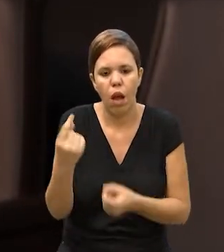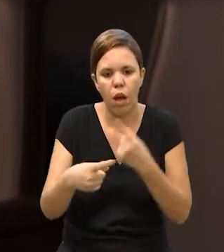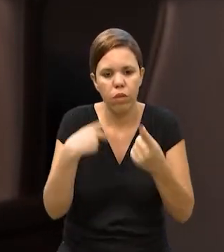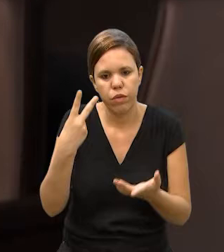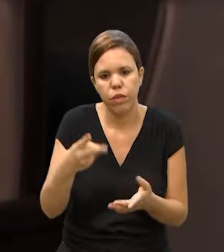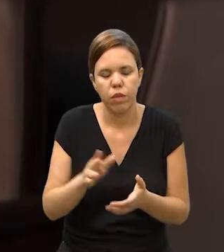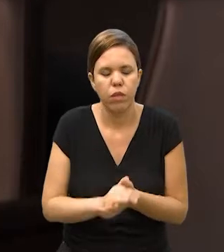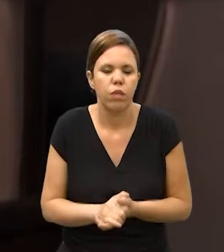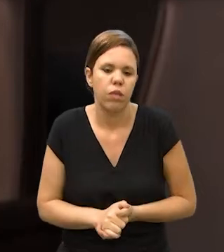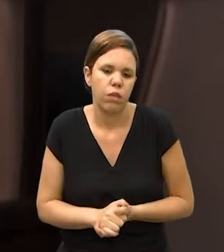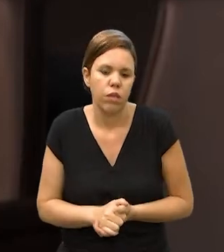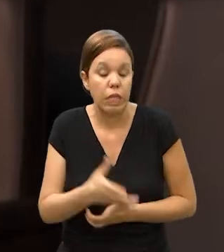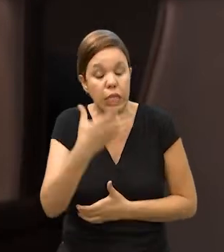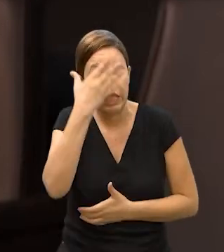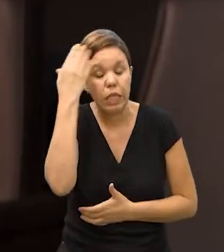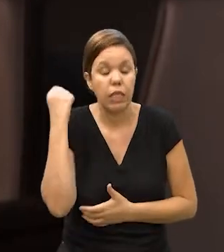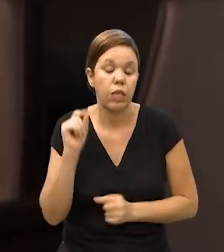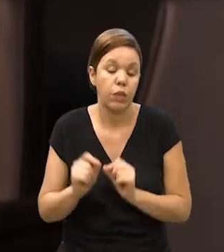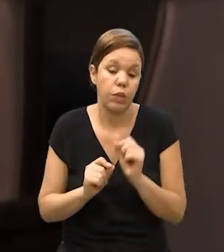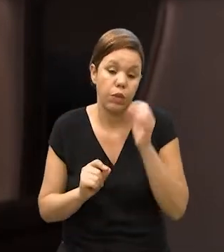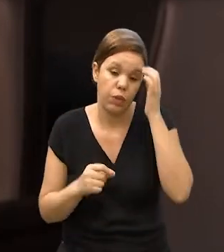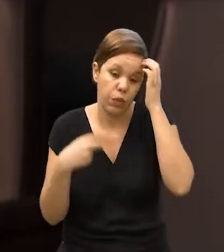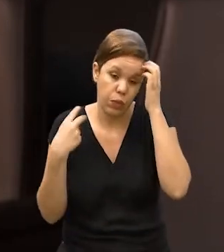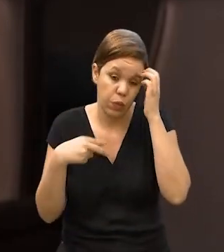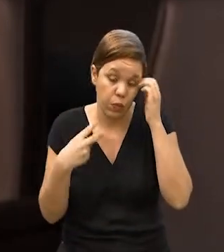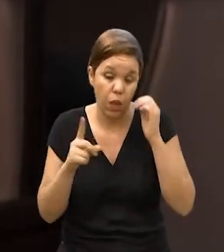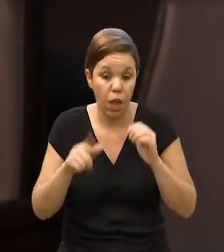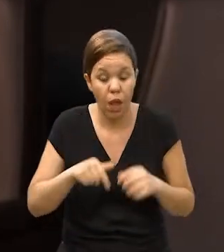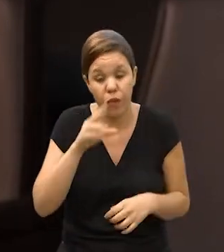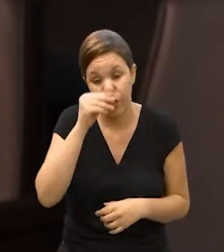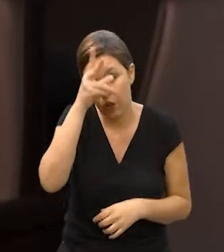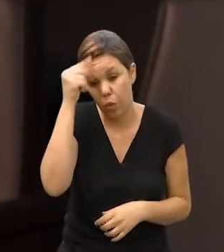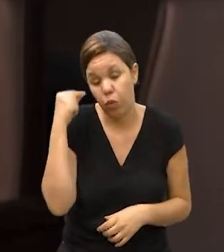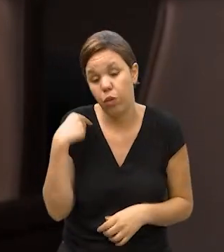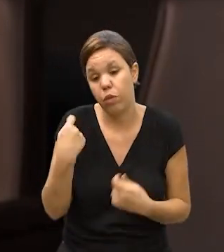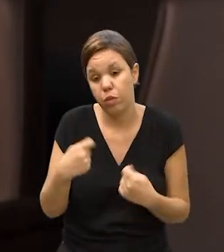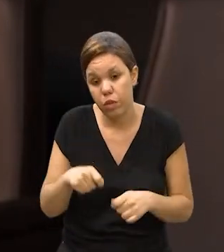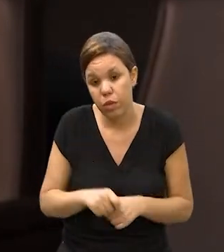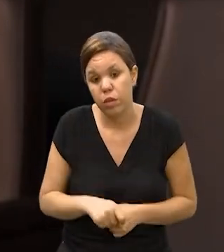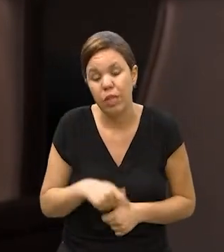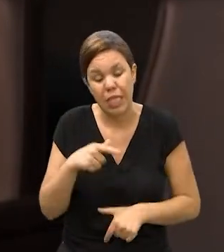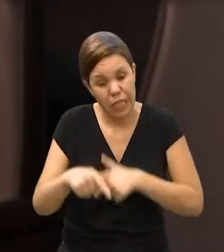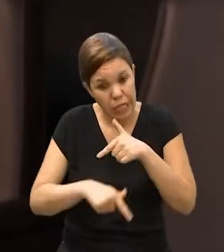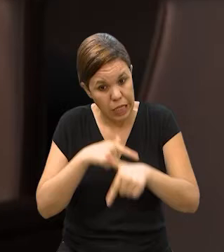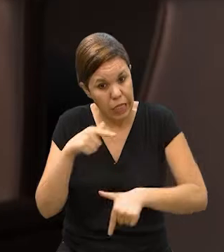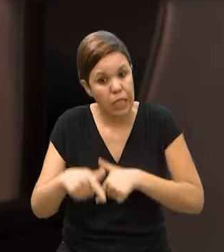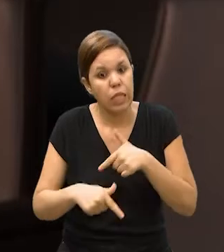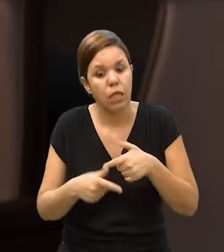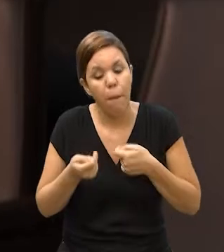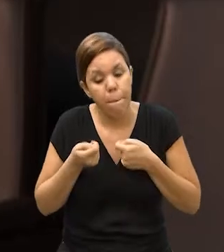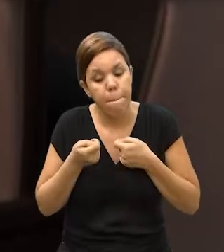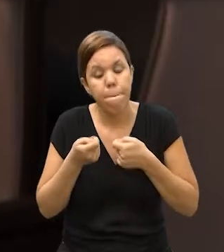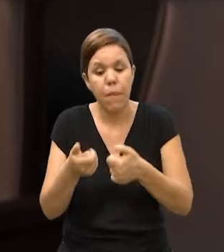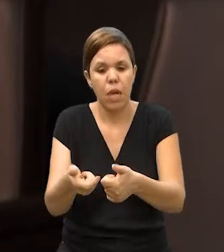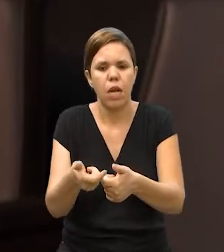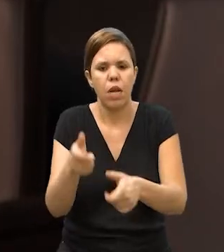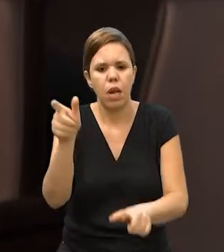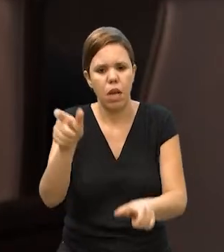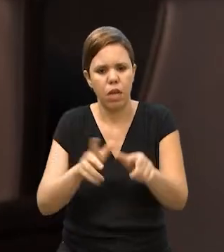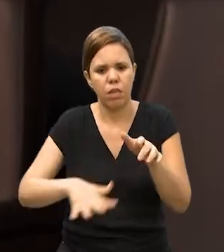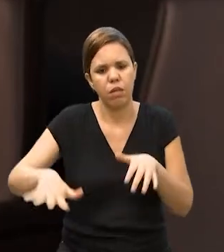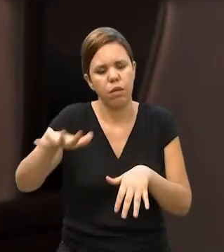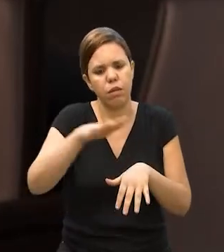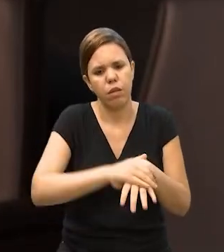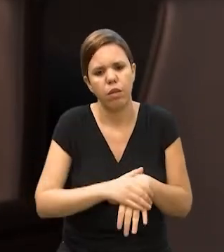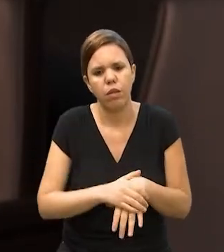parlamentares esquecem, né, que o vereador ele é um servidor público, então ele tem que trabalhar para a população, né,